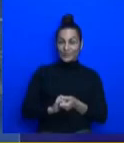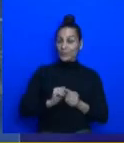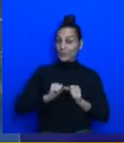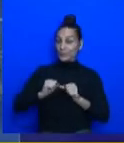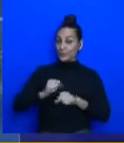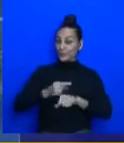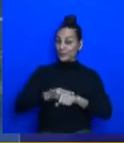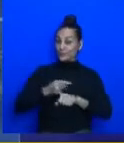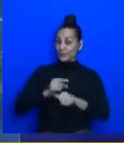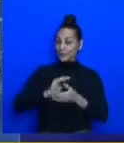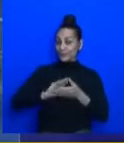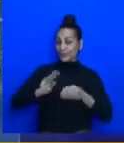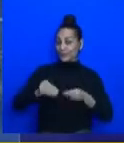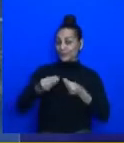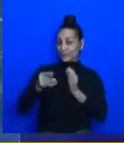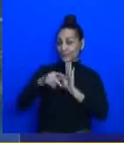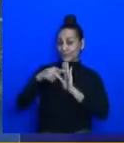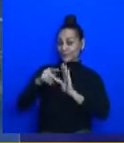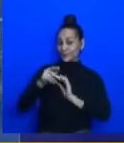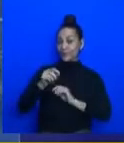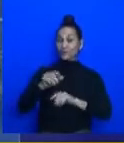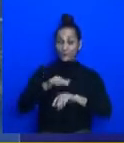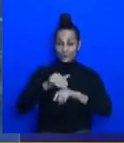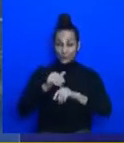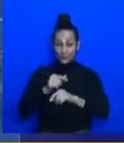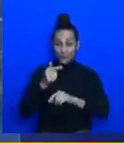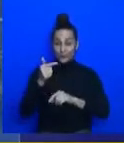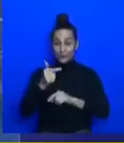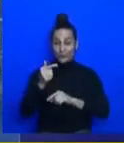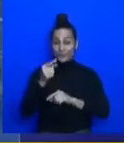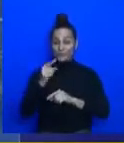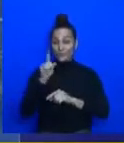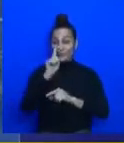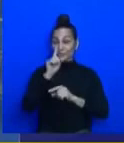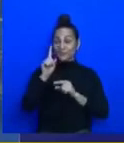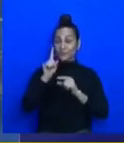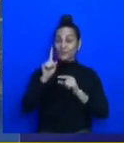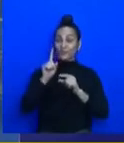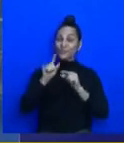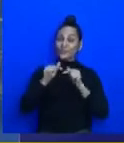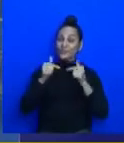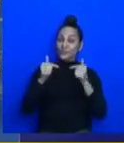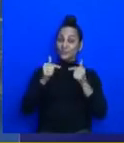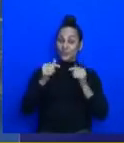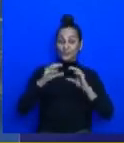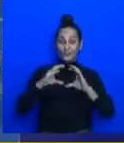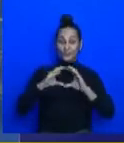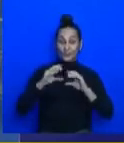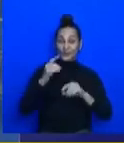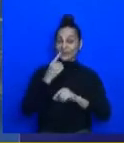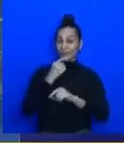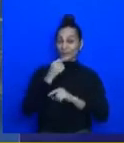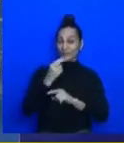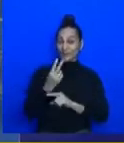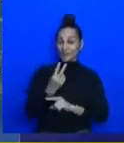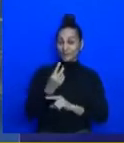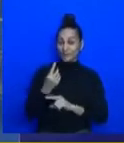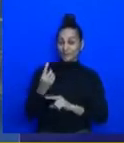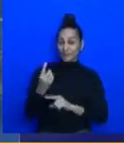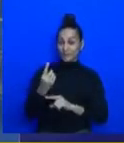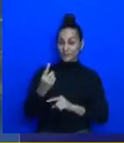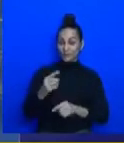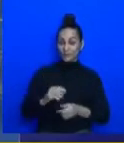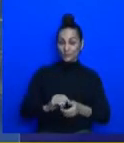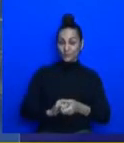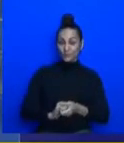E pode ser agora, este prêmio pode sair para você. Vamos chamar o sétimo e último número do dia de sorte. Bola vermelha, 21.